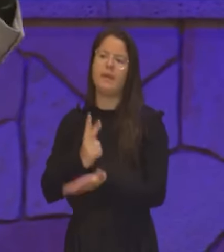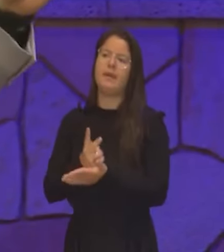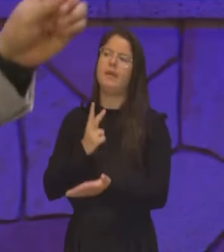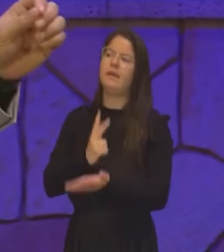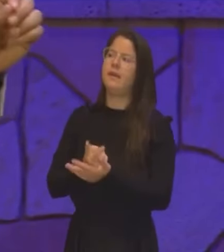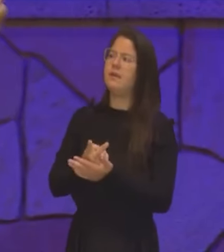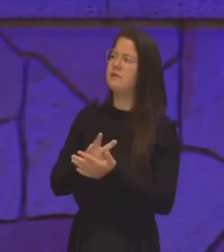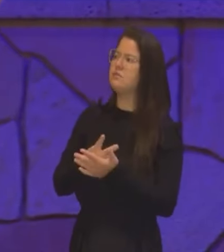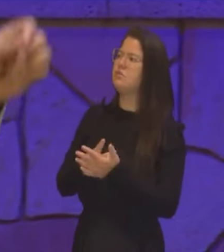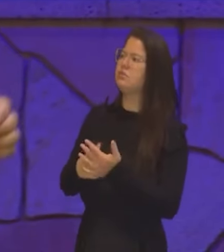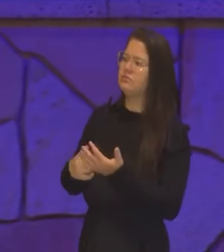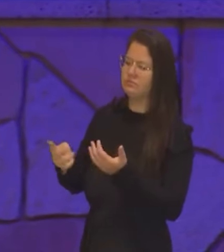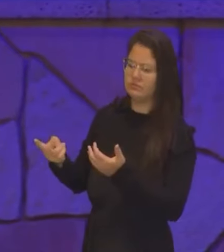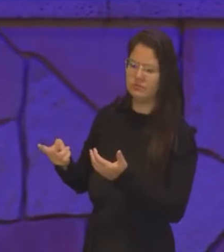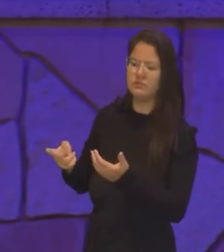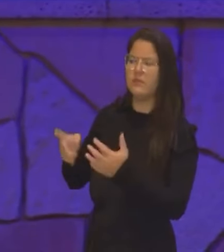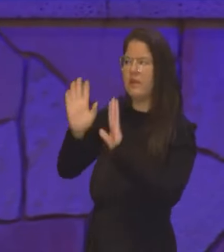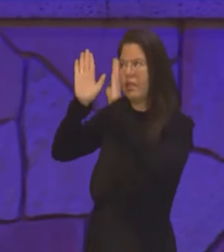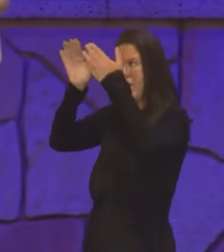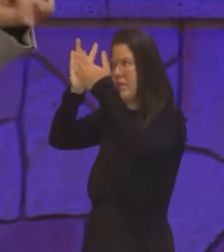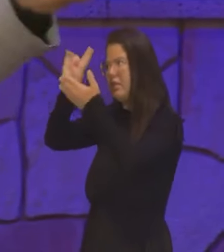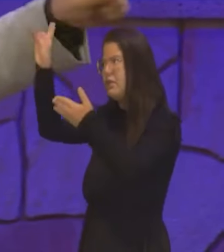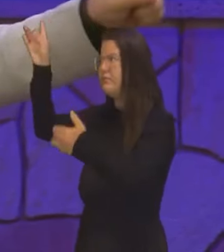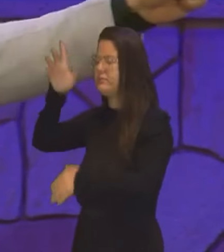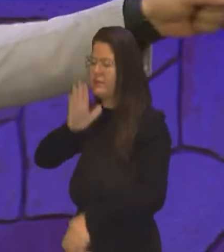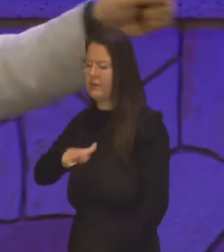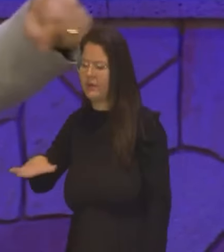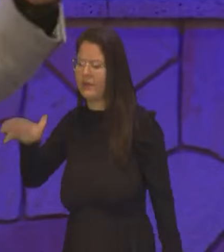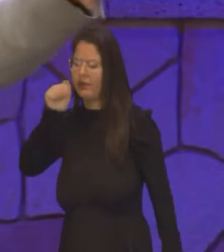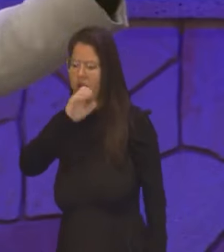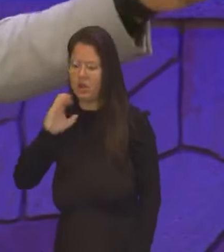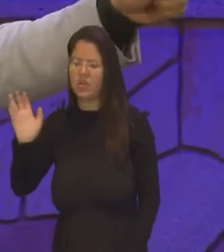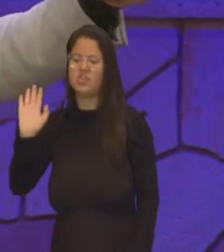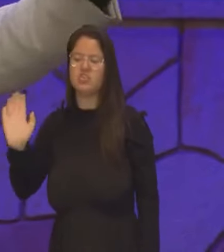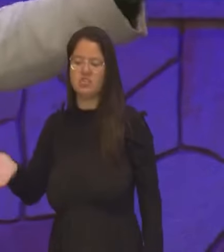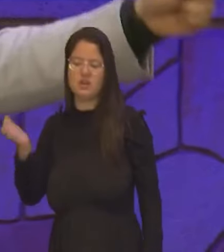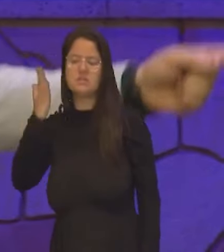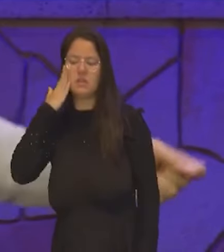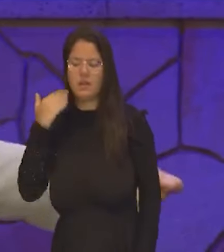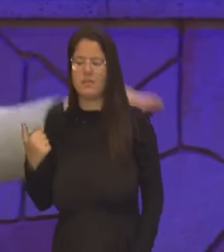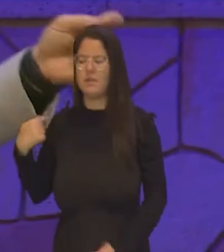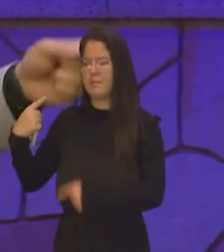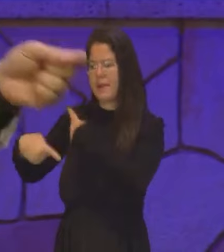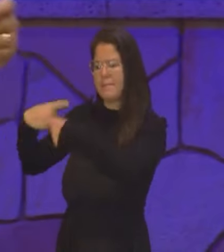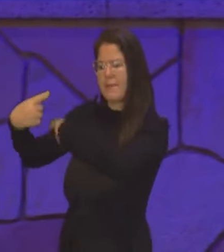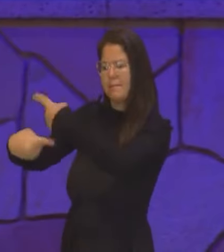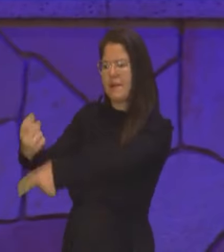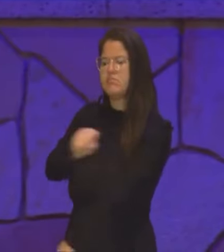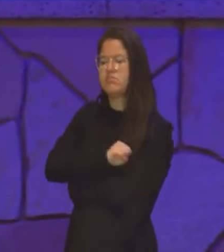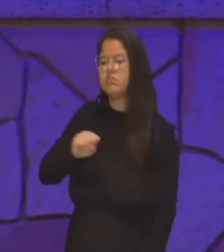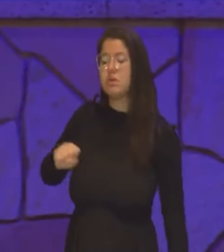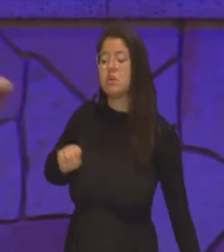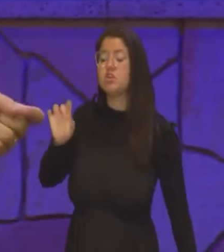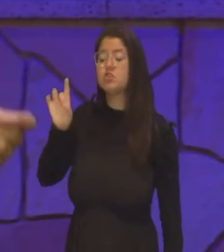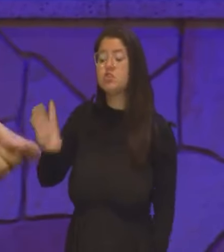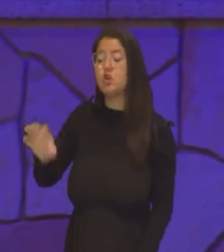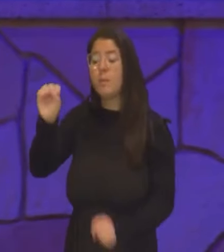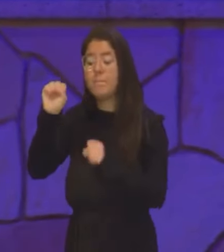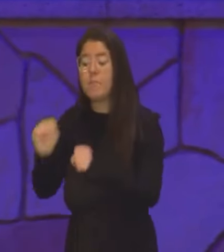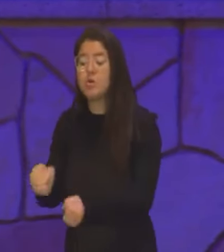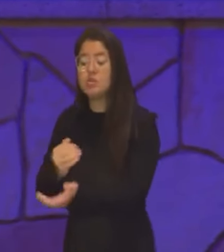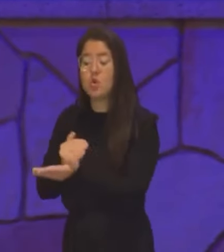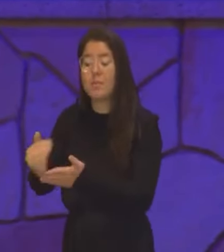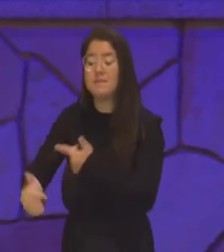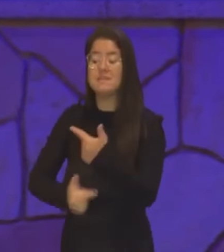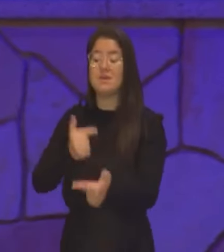na sua infância, na sua adolescência, ou já reconhecido a sua linhagem sacerdotal, ele só poderia iniciar o